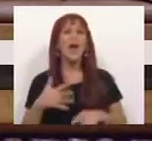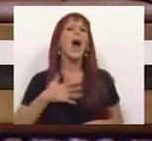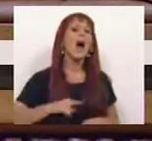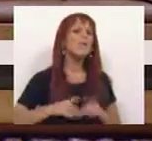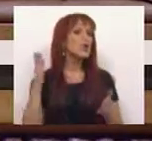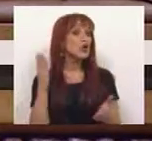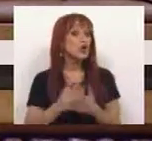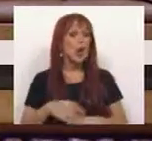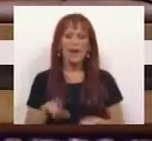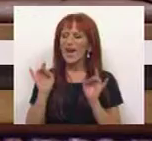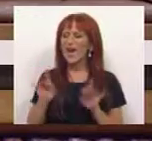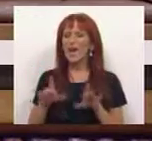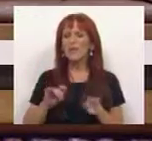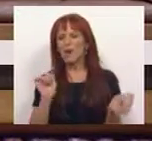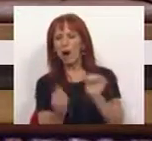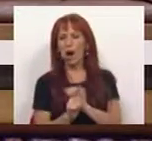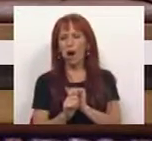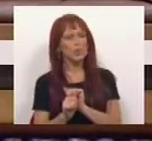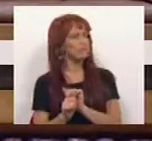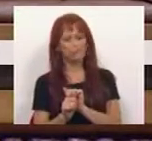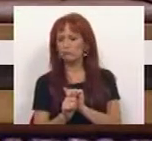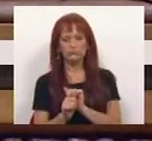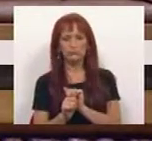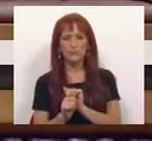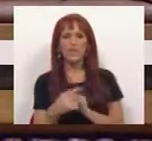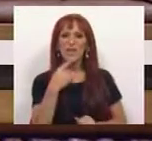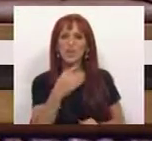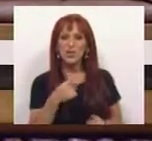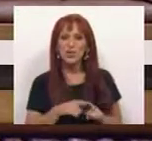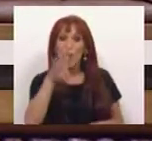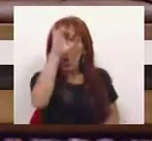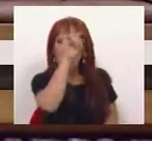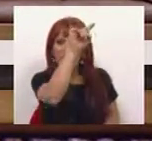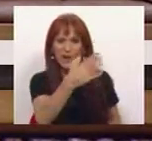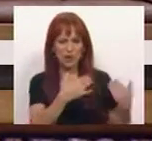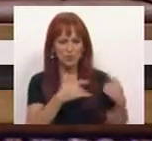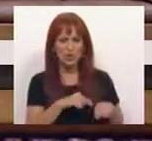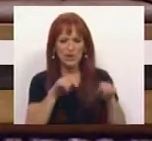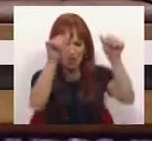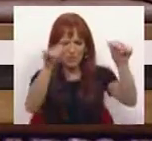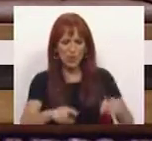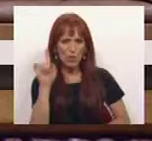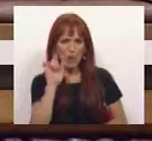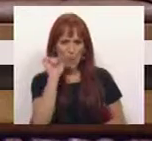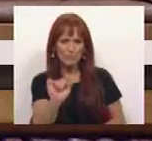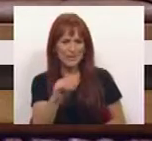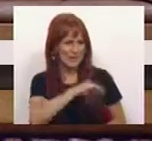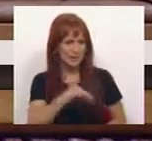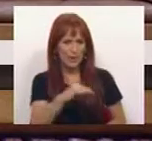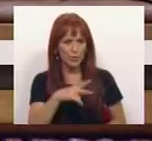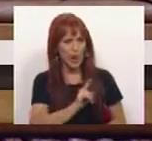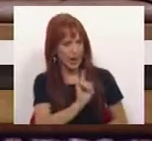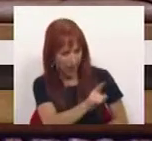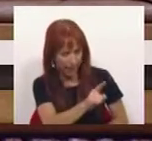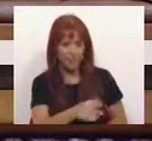pretende apenas evitar que se invertam as premissas e dizendo que é ao Governo que compete fixar ou determinar o valor do salário